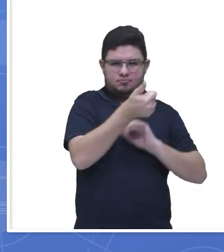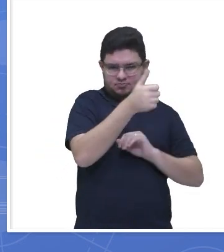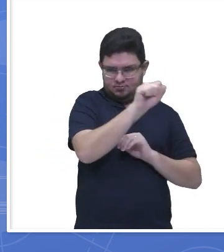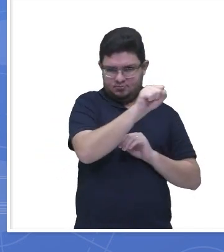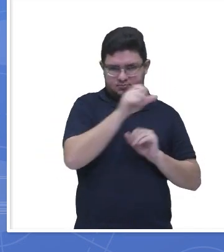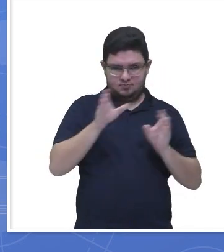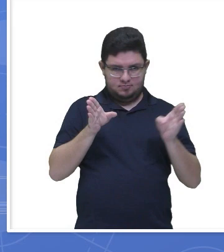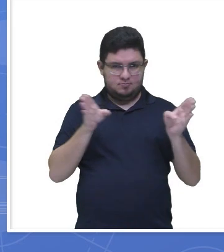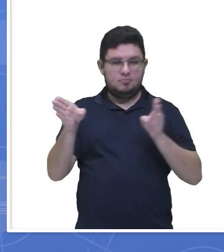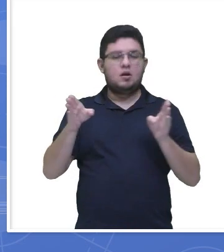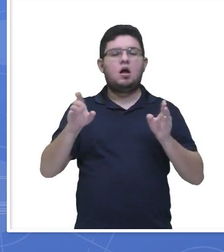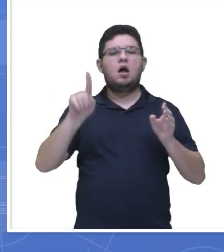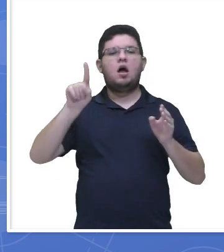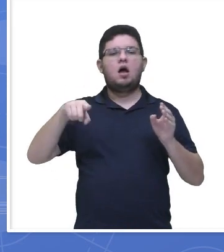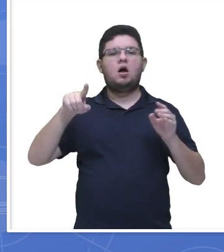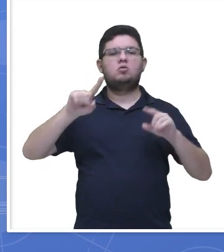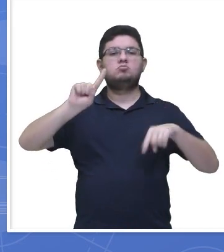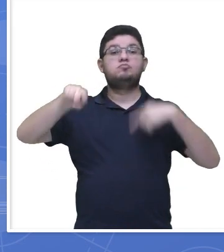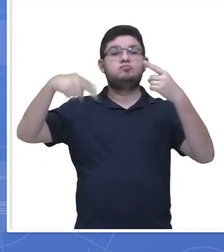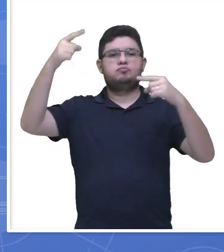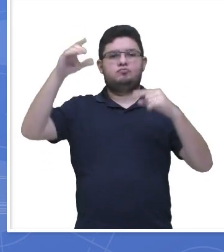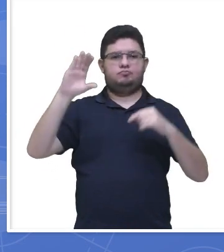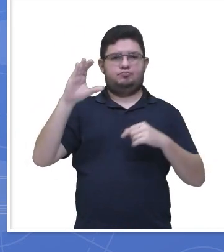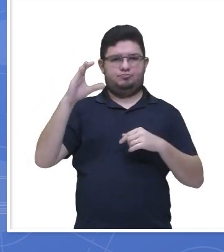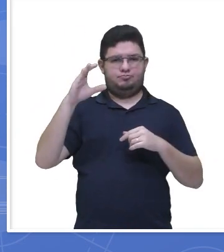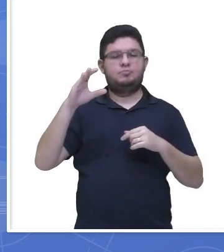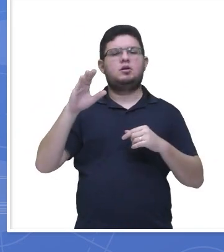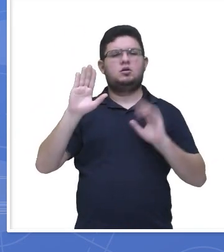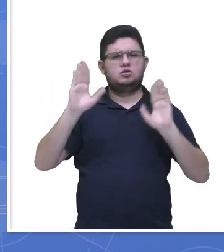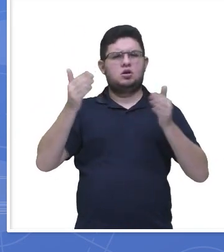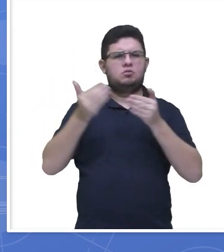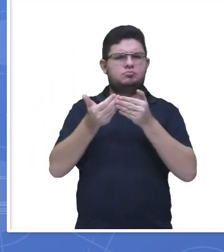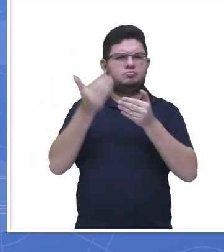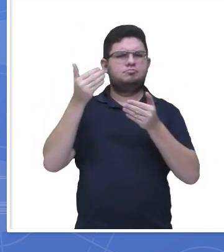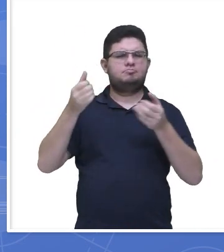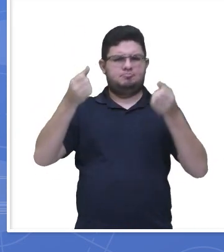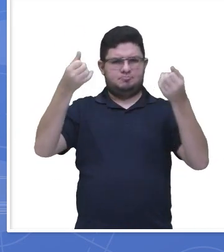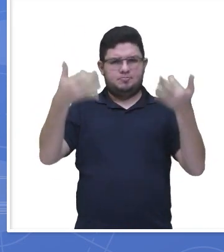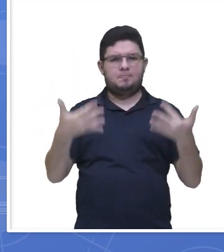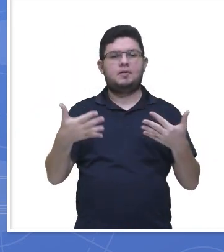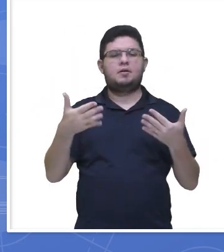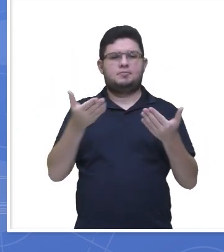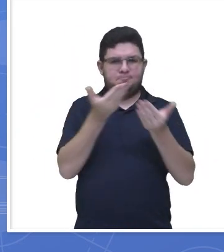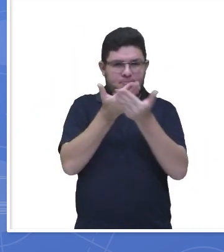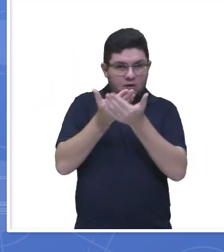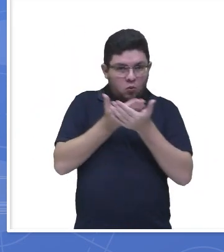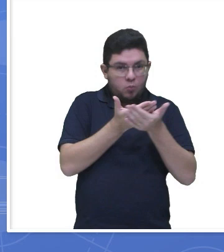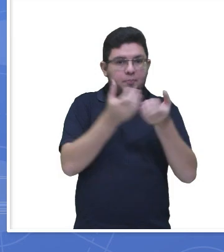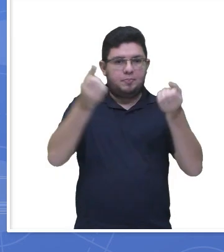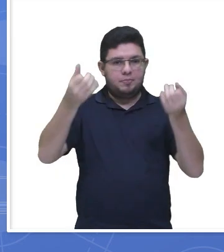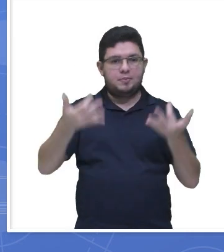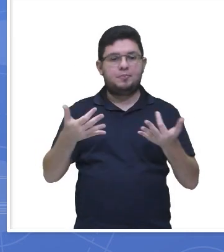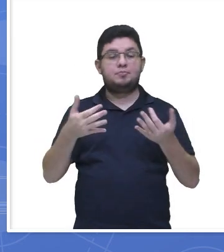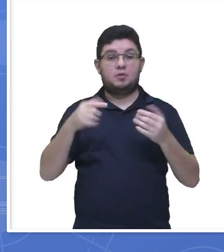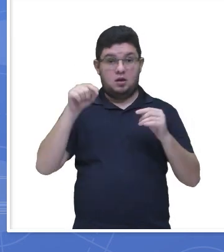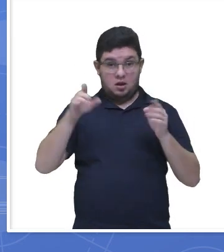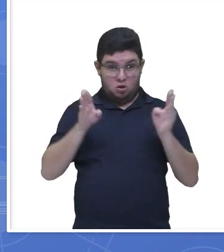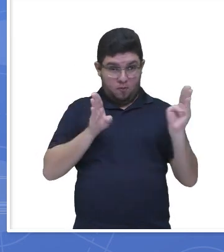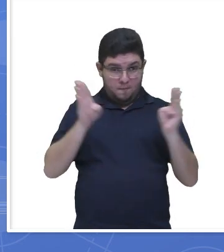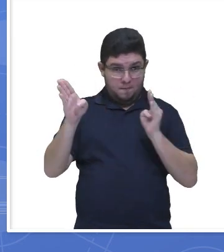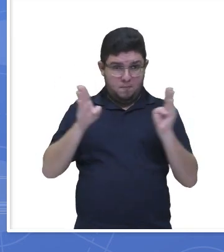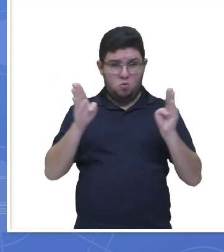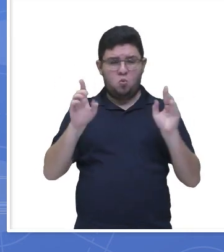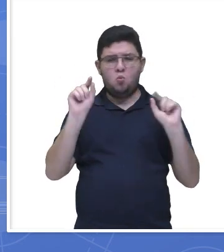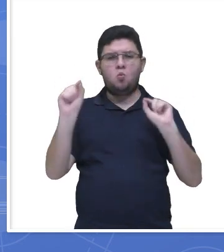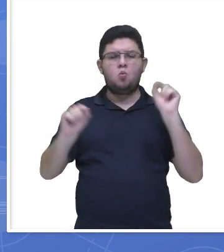na nossa aula? Nós conversamos bastante sobre esse período aqui, né? A partir desse período, a ciência,